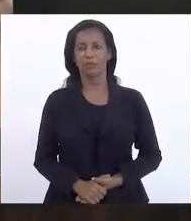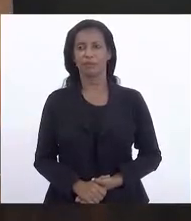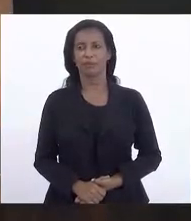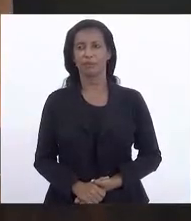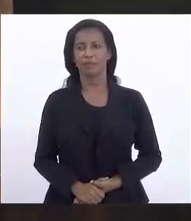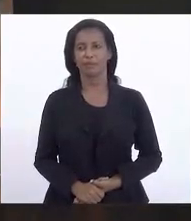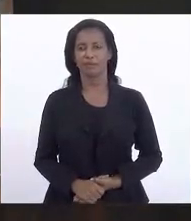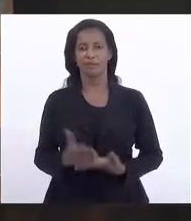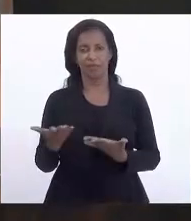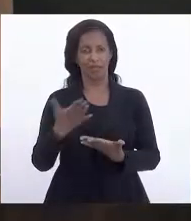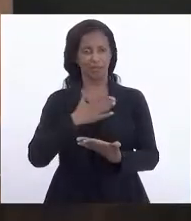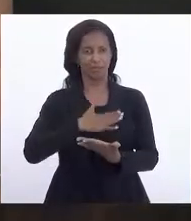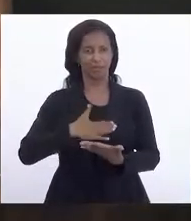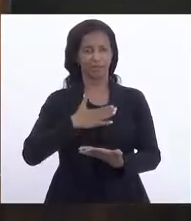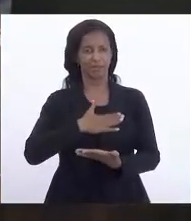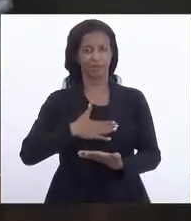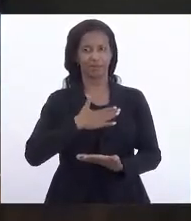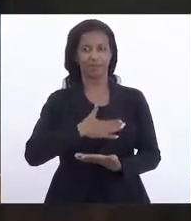Seja bem-vindo, meu irmão.